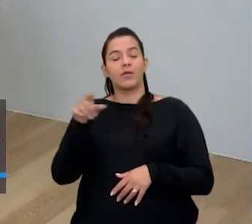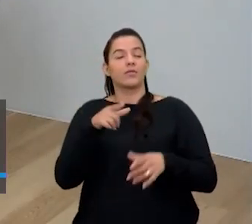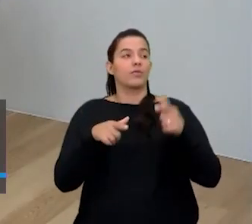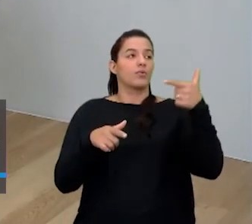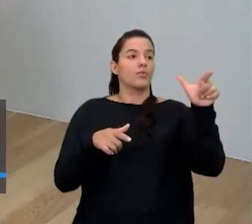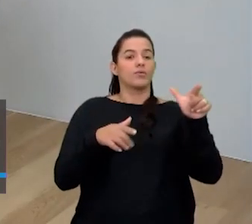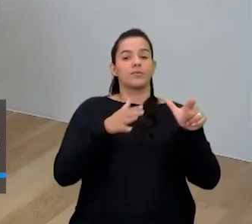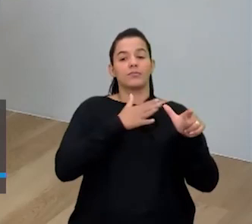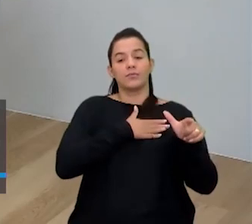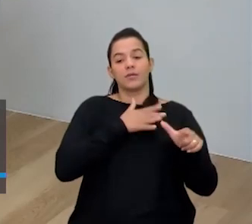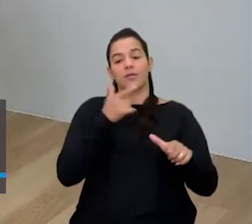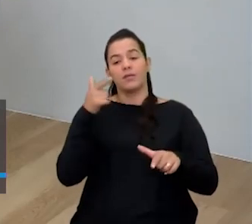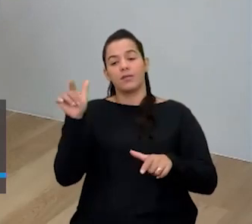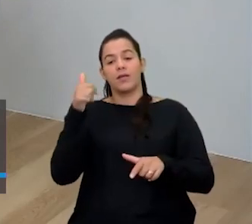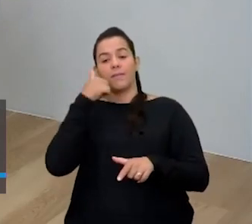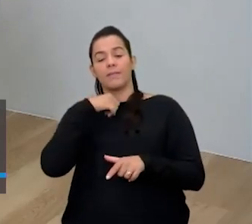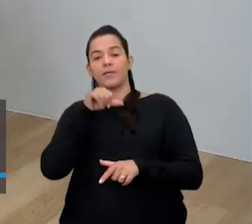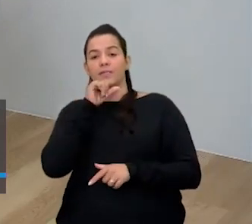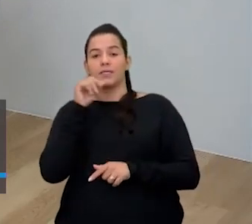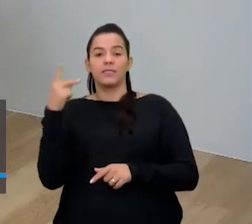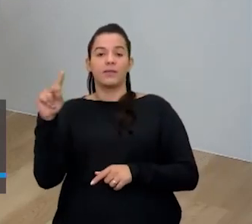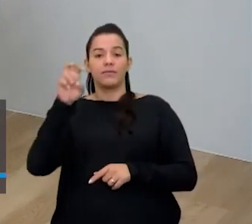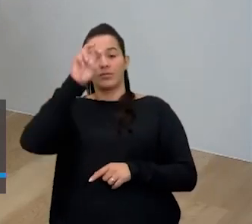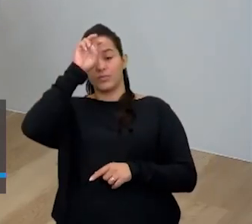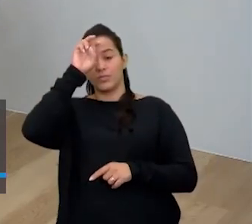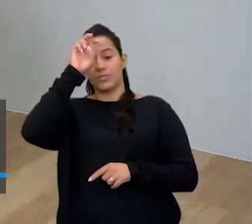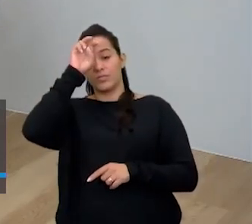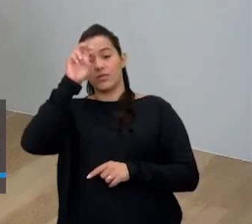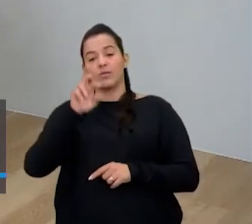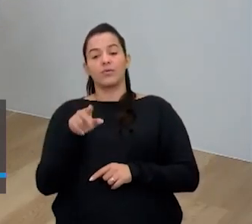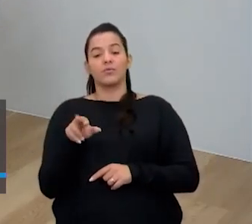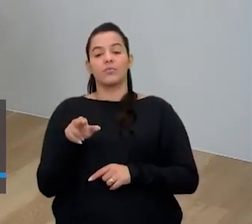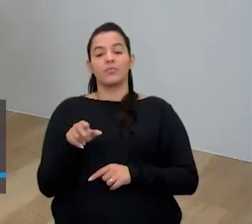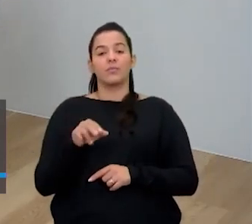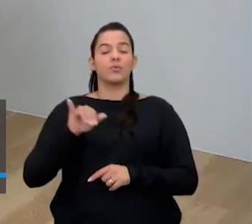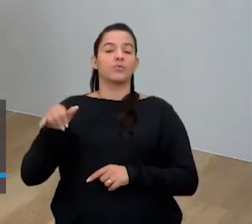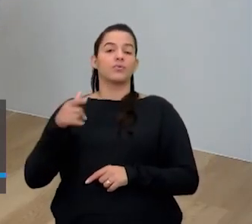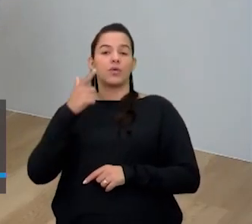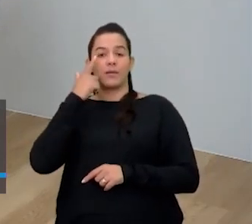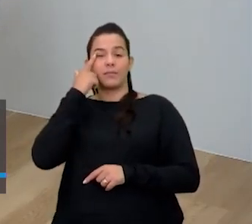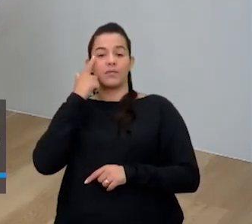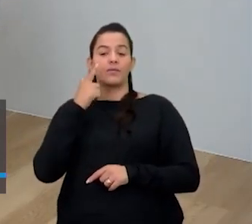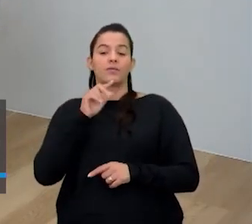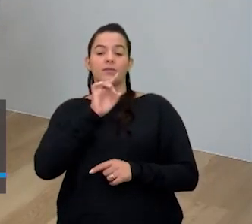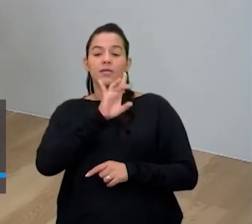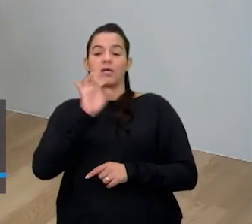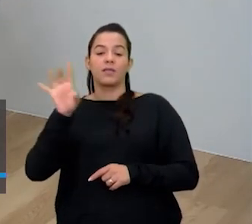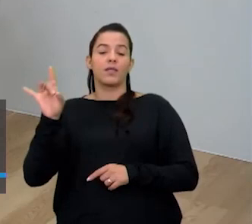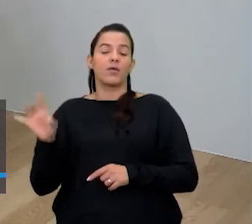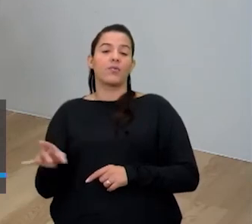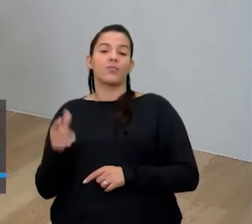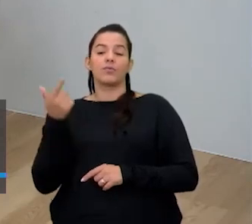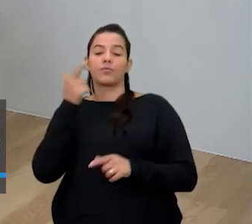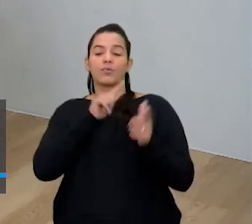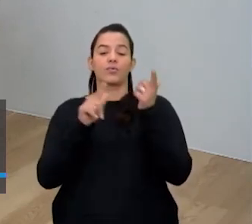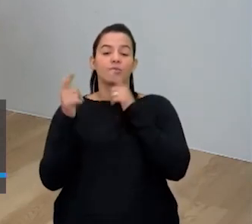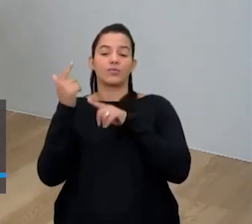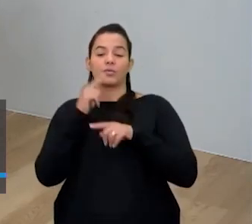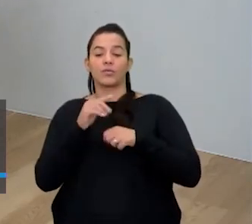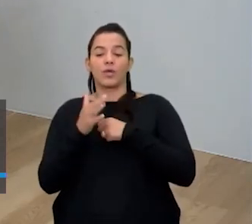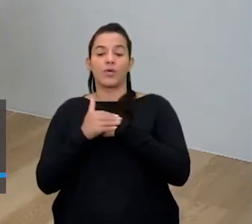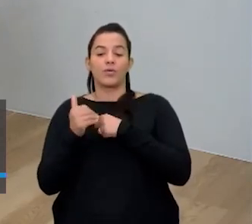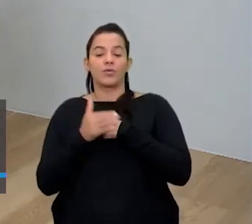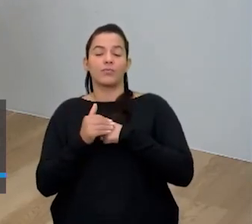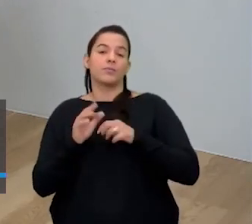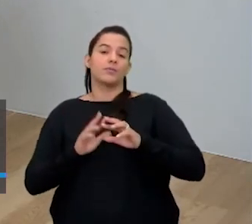no Brasil, a mãe dele estava no Egito e o irmão no Japão. Nossa! Né? Porque foi onde cada um conseguiu acolhimento diferente.